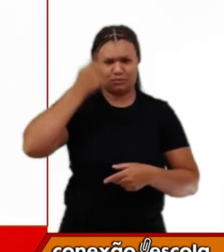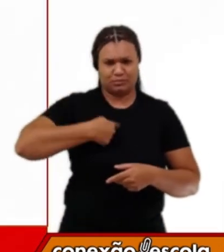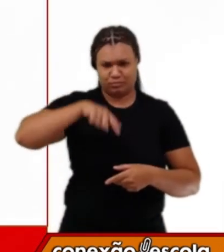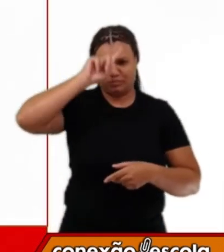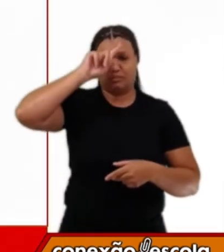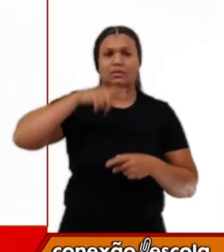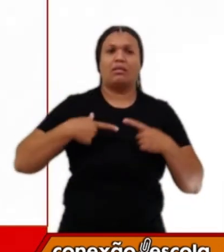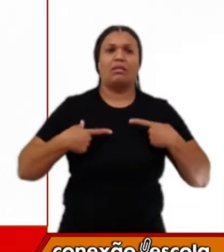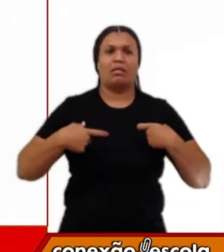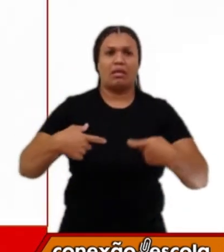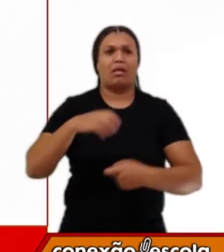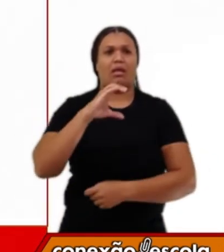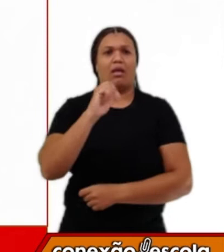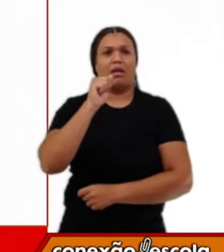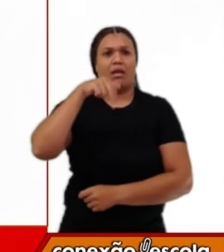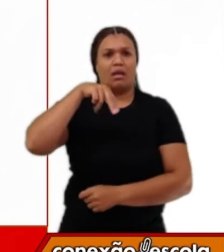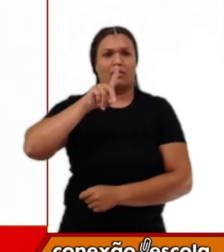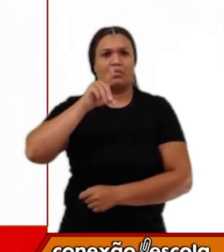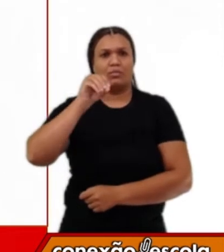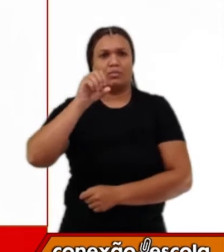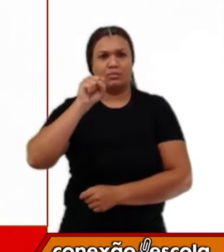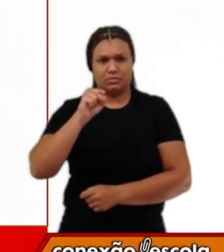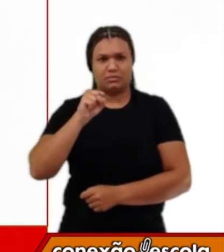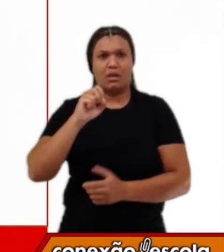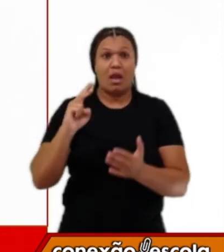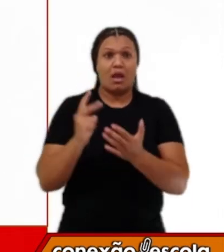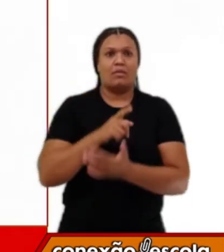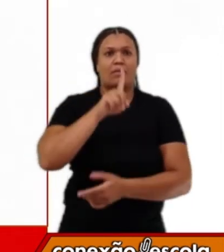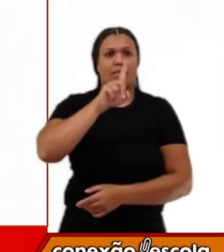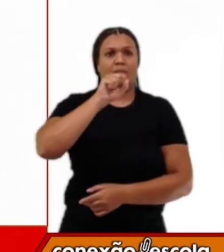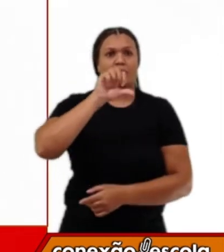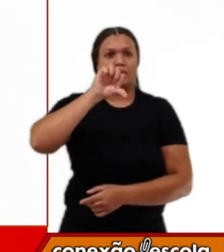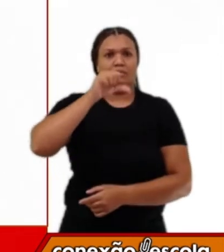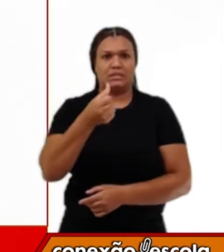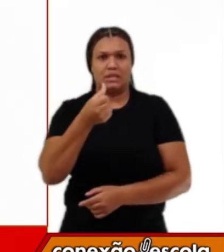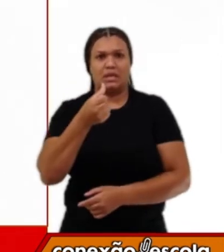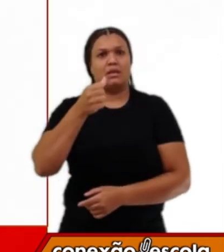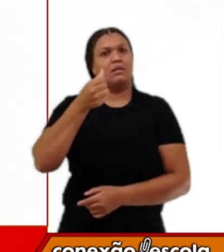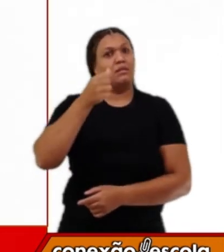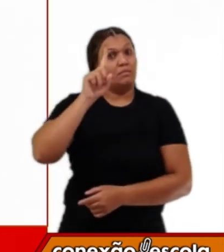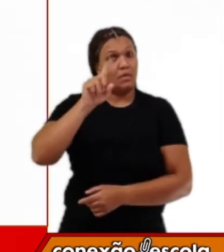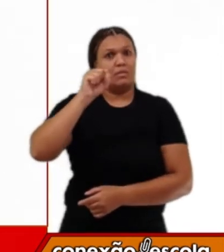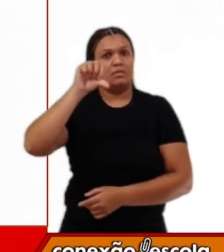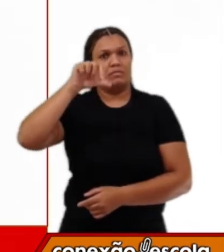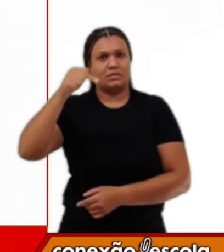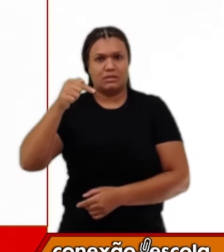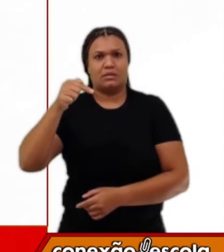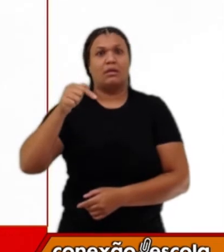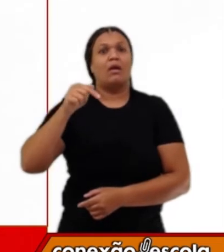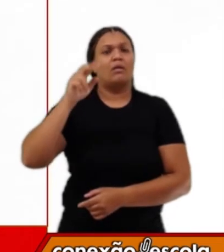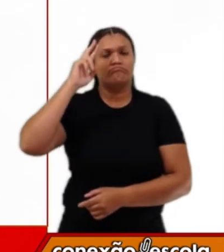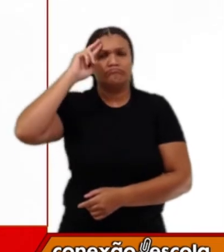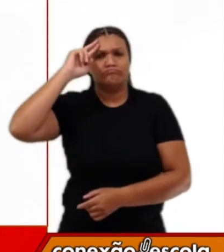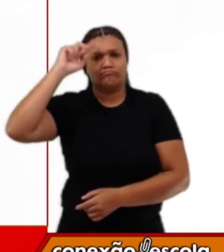de Canudos, que aconteceu entre 1896 e 1897. Um grande líder foi Antônio